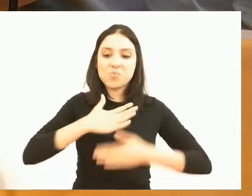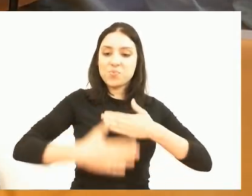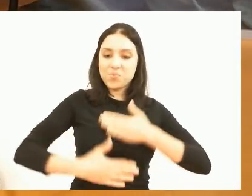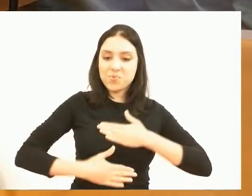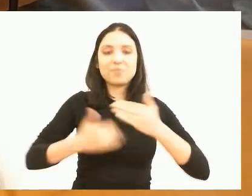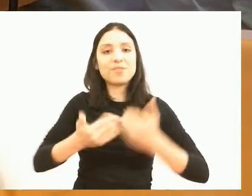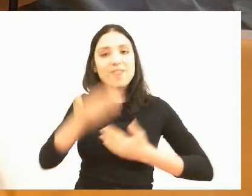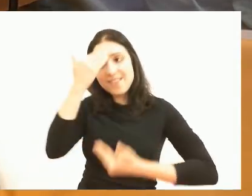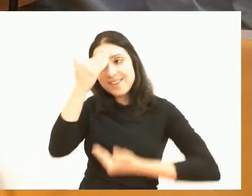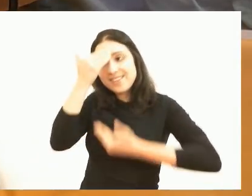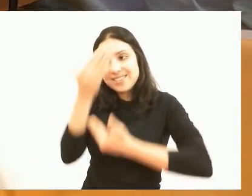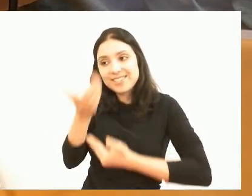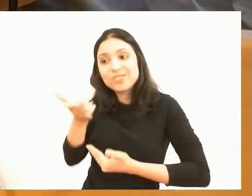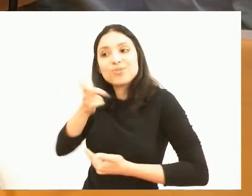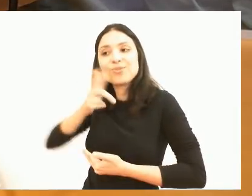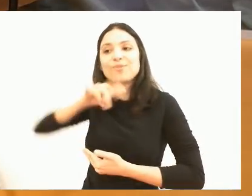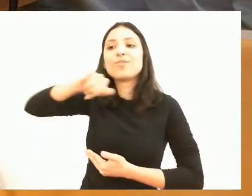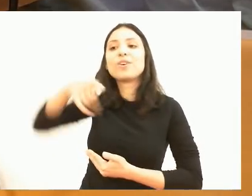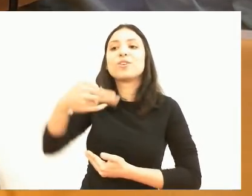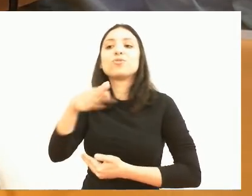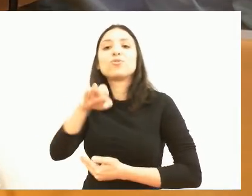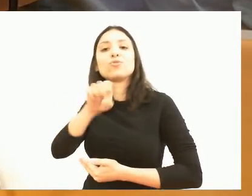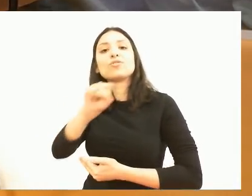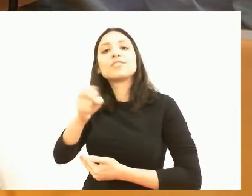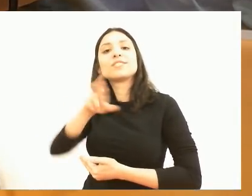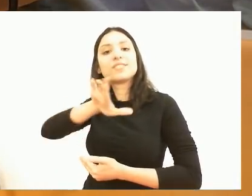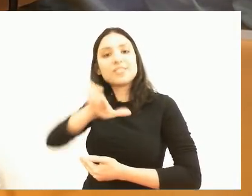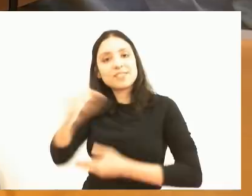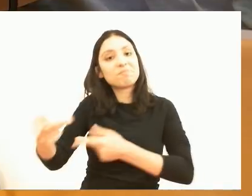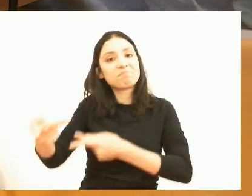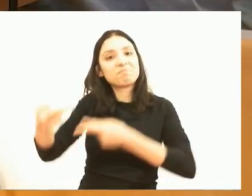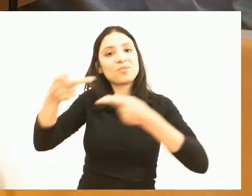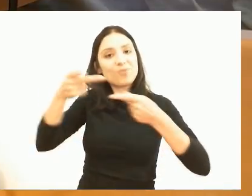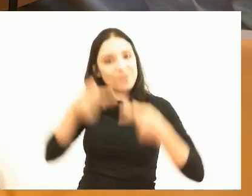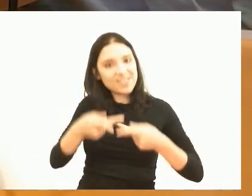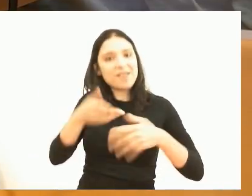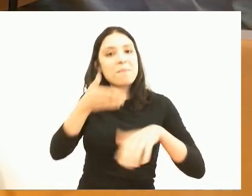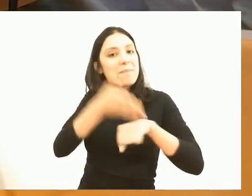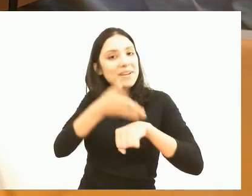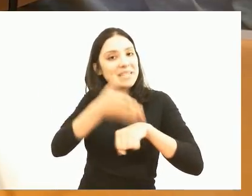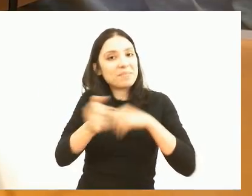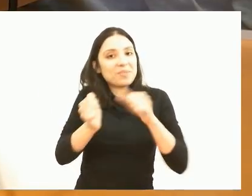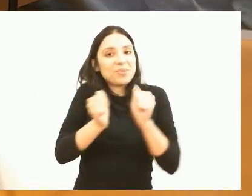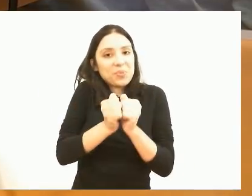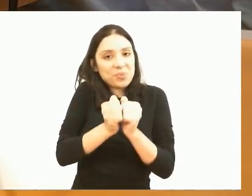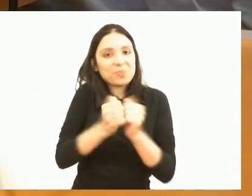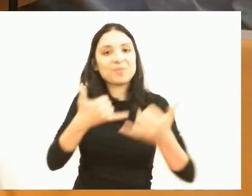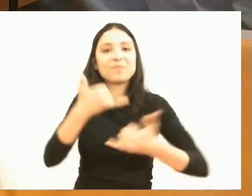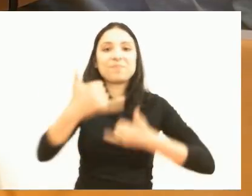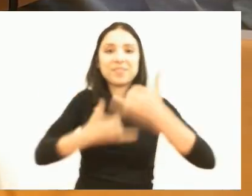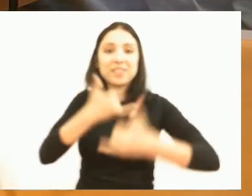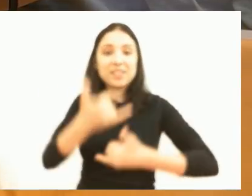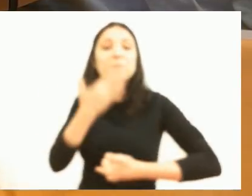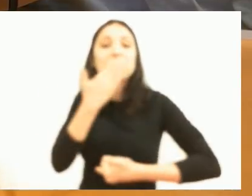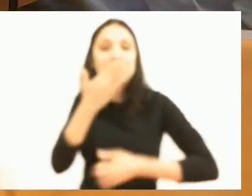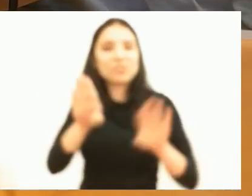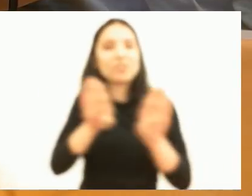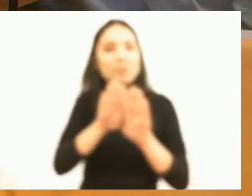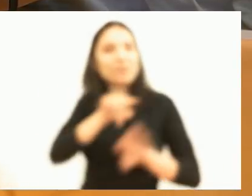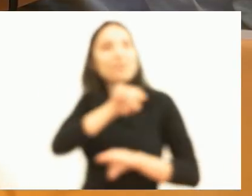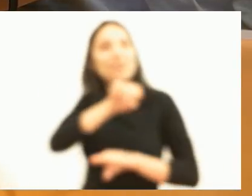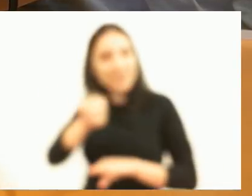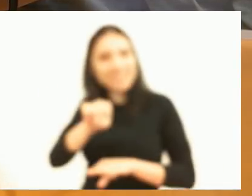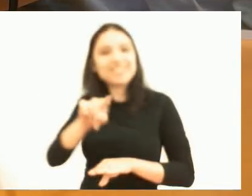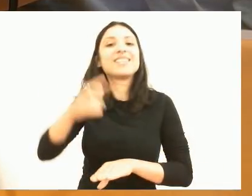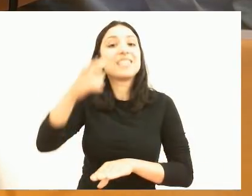vindo participado aqui com a gente é que iria pedir às pessoas que nos assistiram online por favor